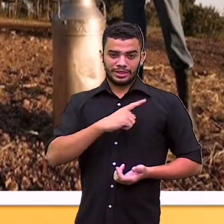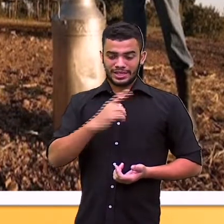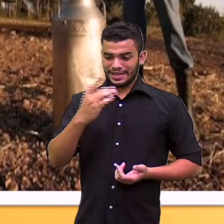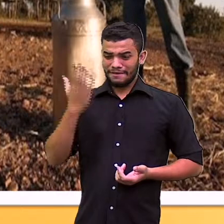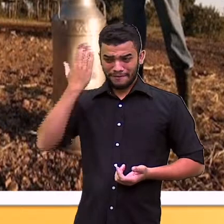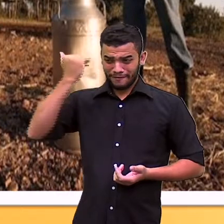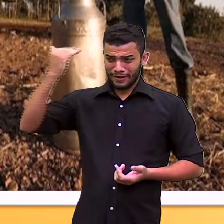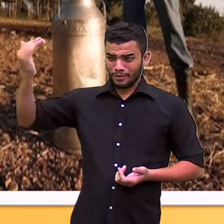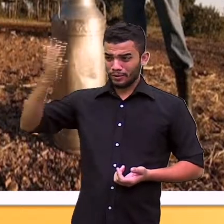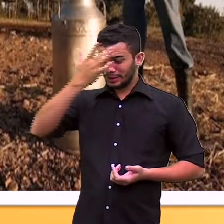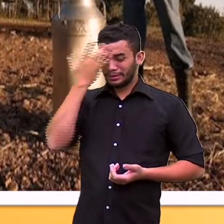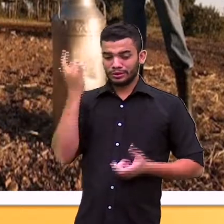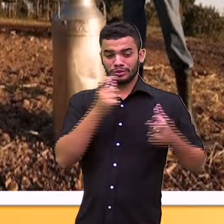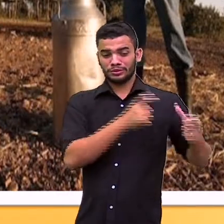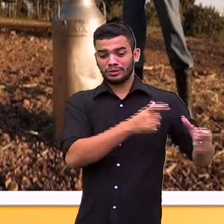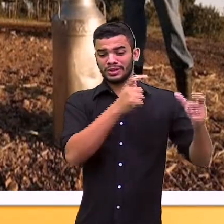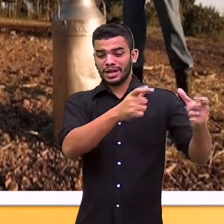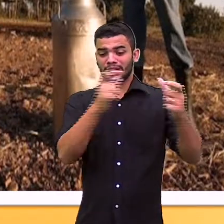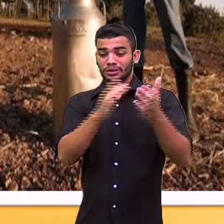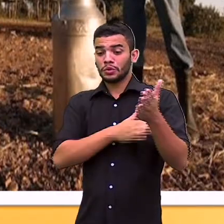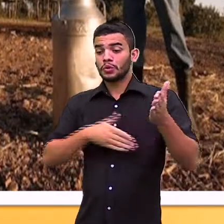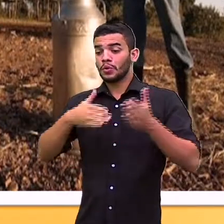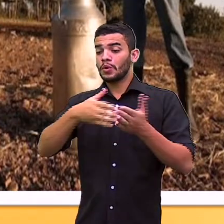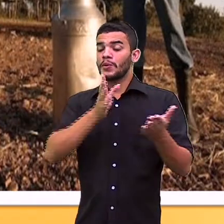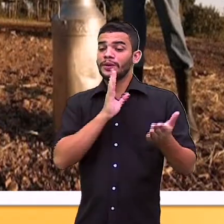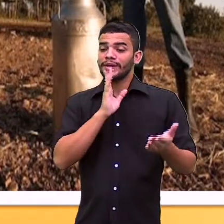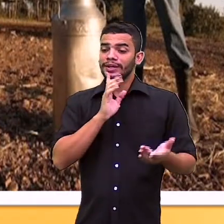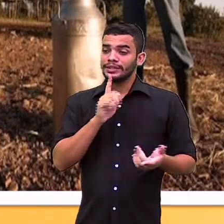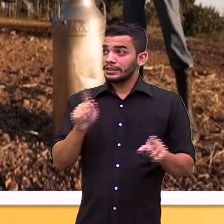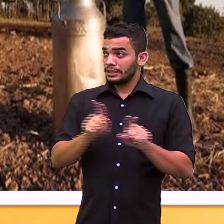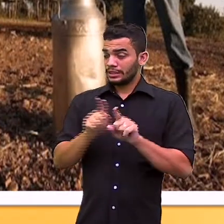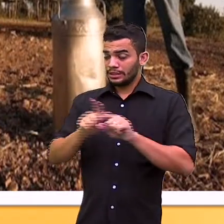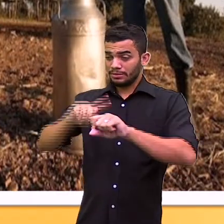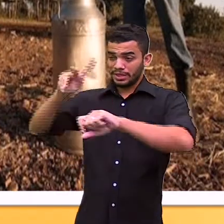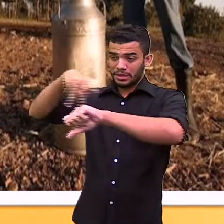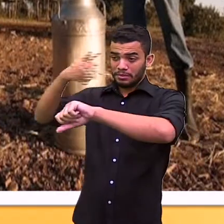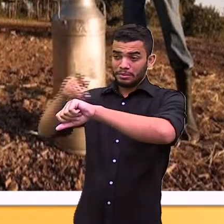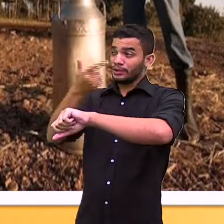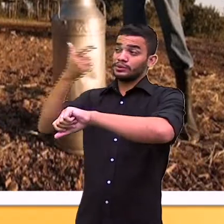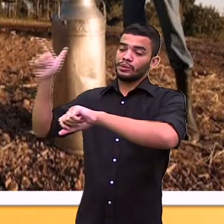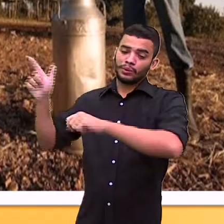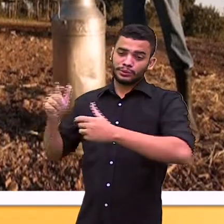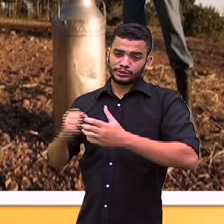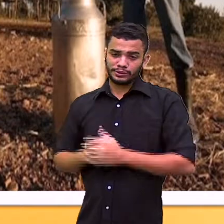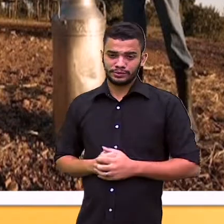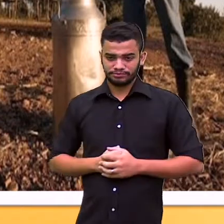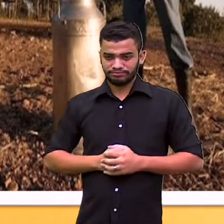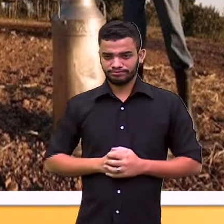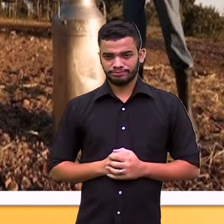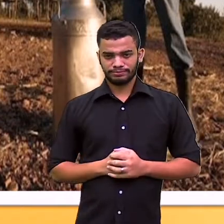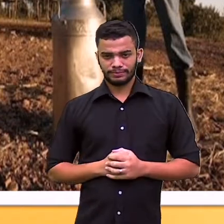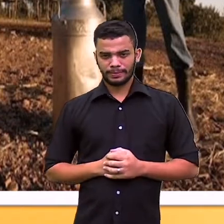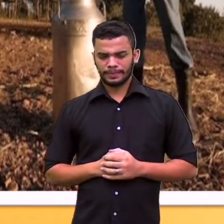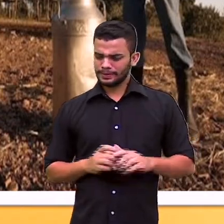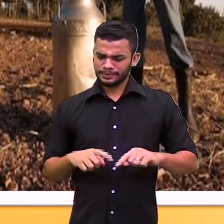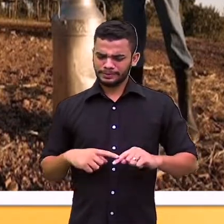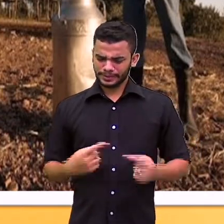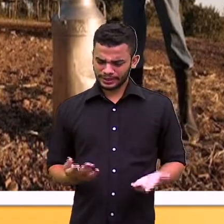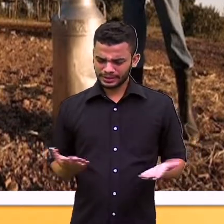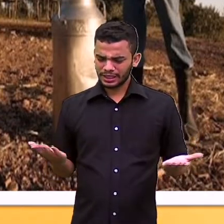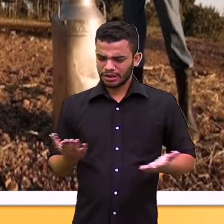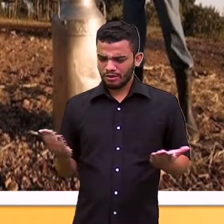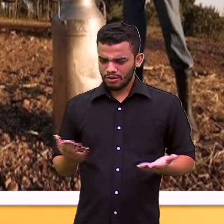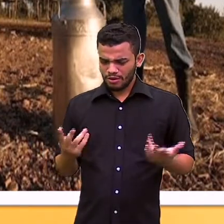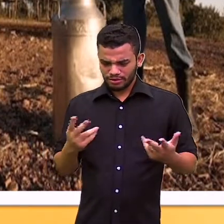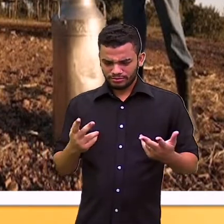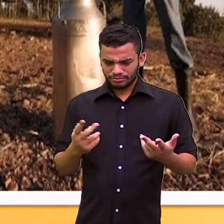nas regiões de Minas. Enfim, nós vimos a economia. Andrese, como fica a questão